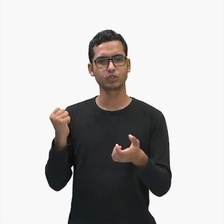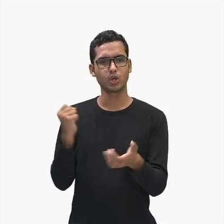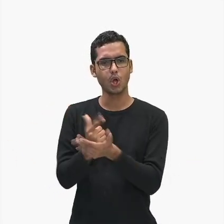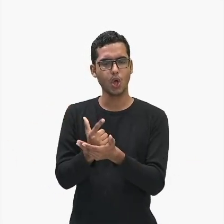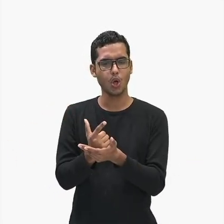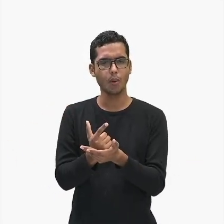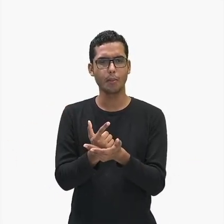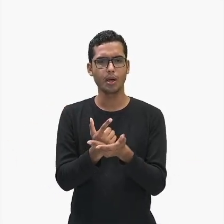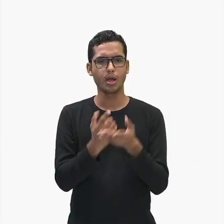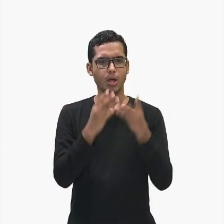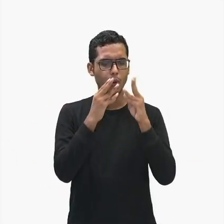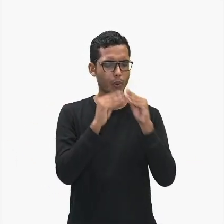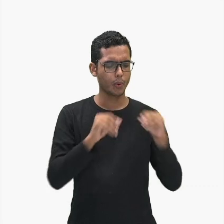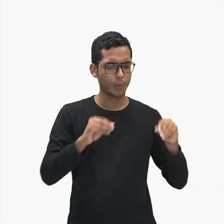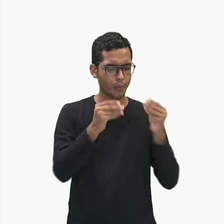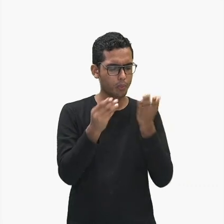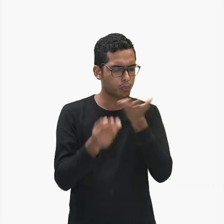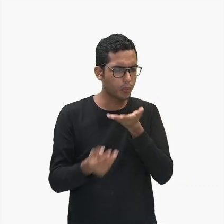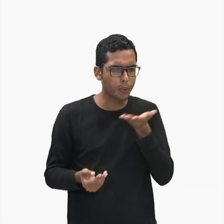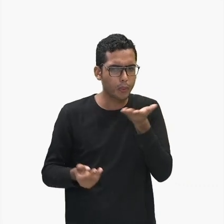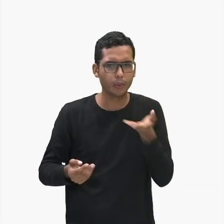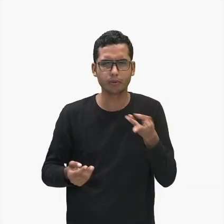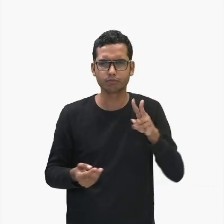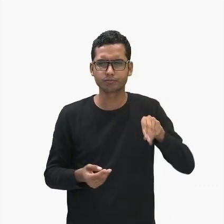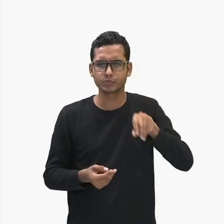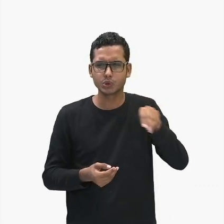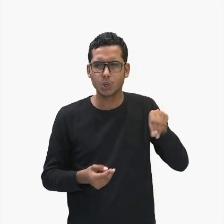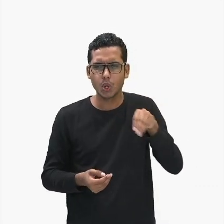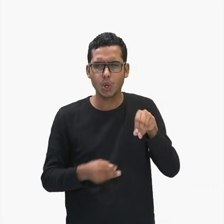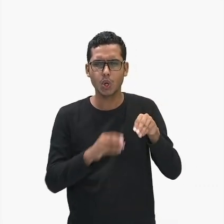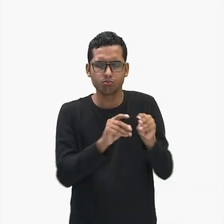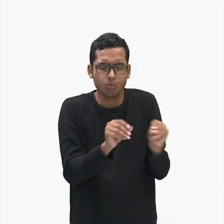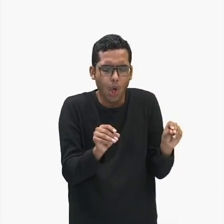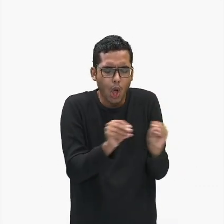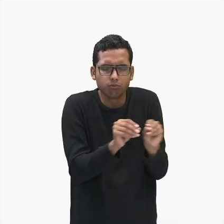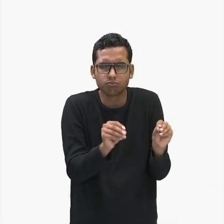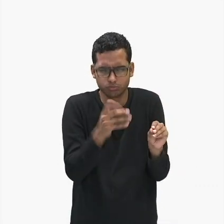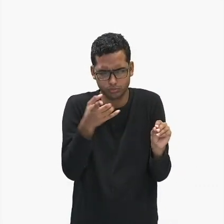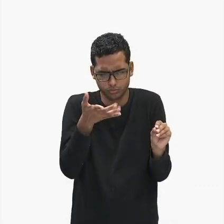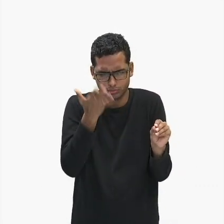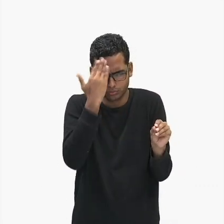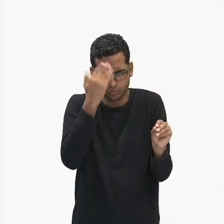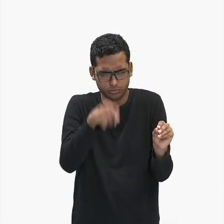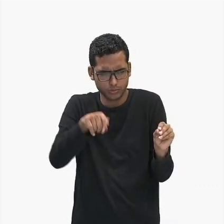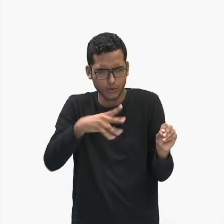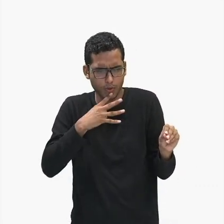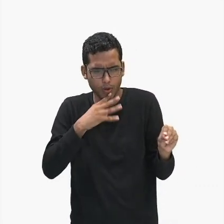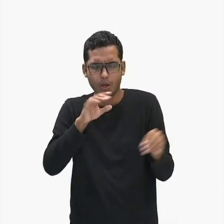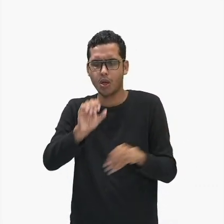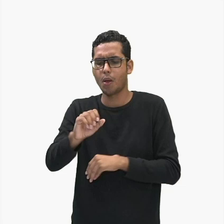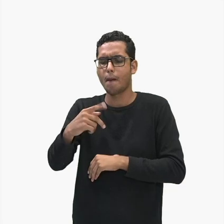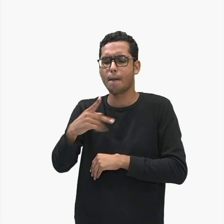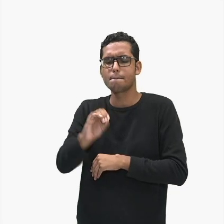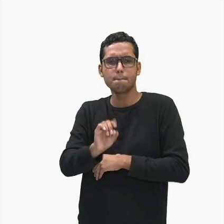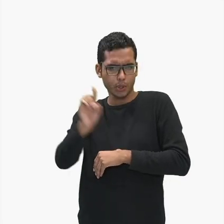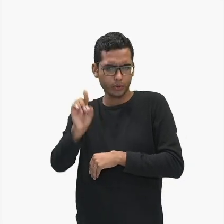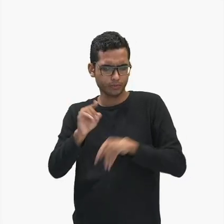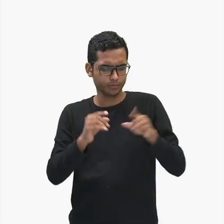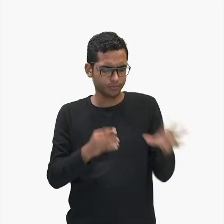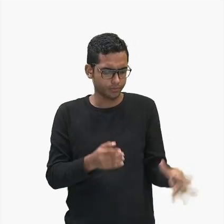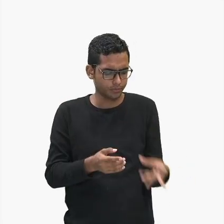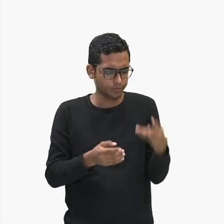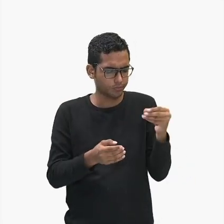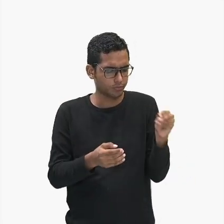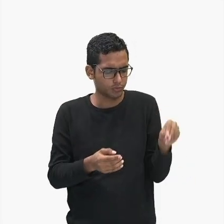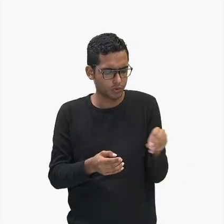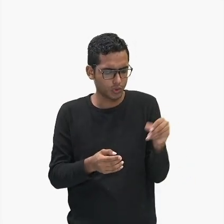vocês já viram. Existe antibiótico que a gente compra em pó, né? Essa medicação. E aí você precisa adicionar